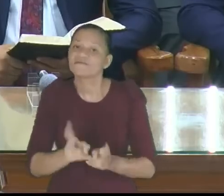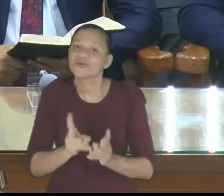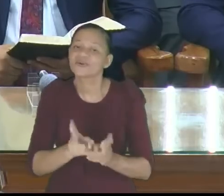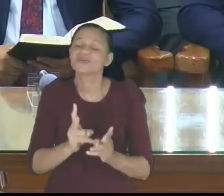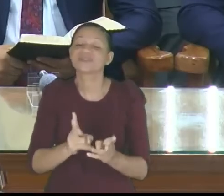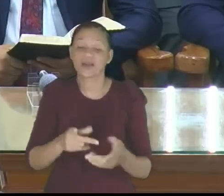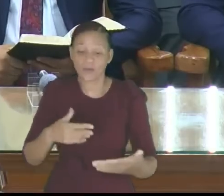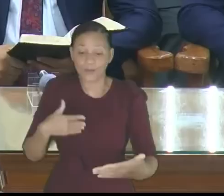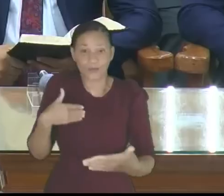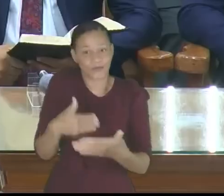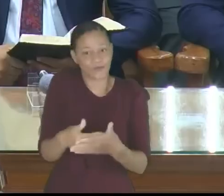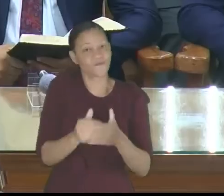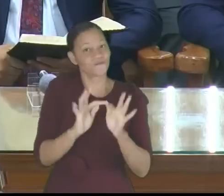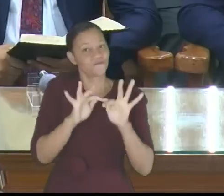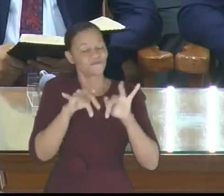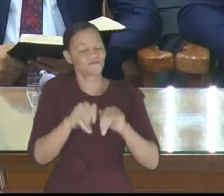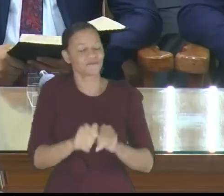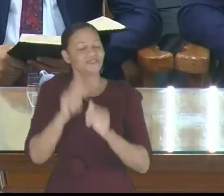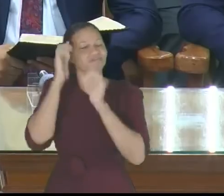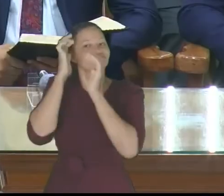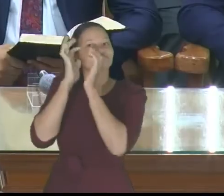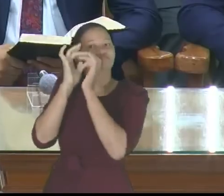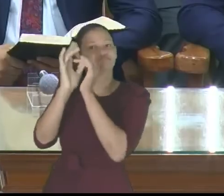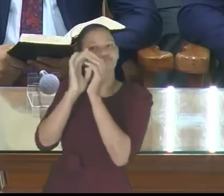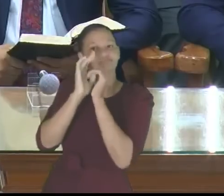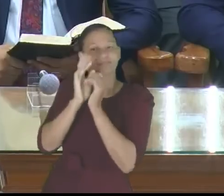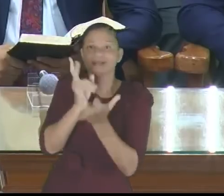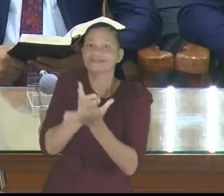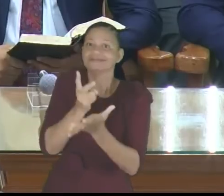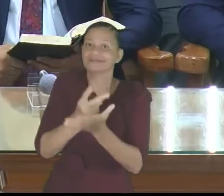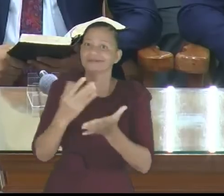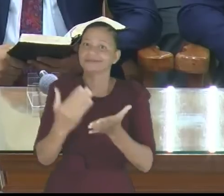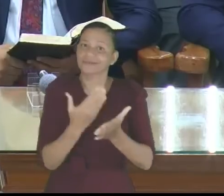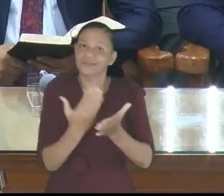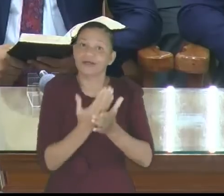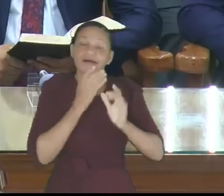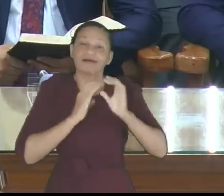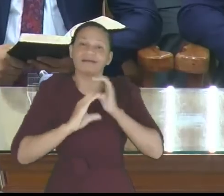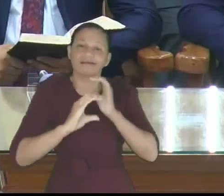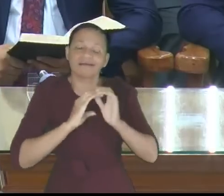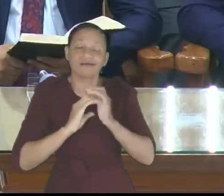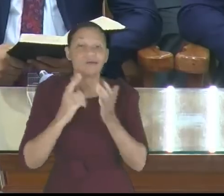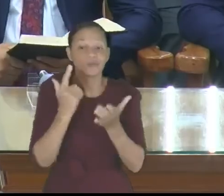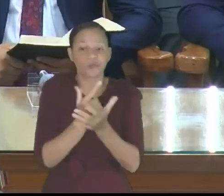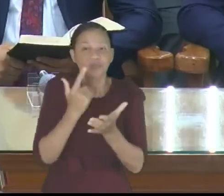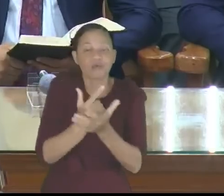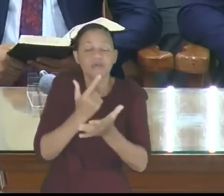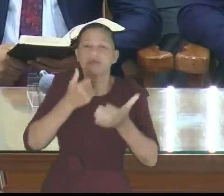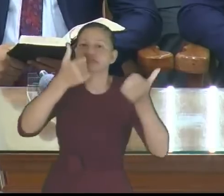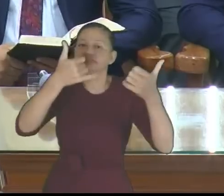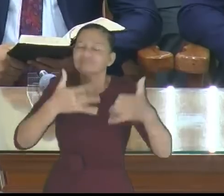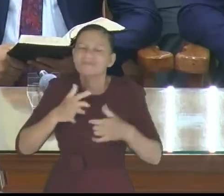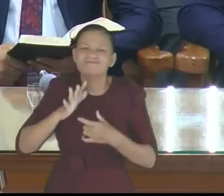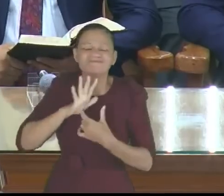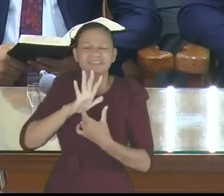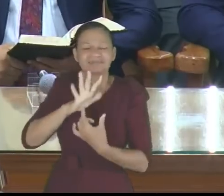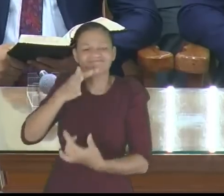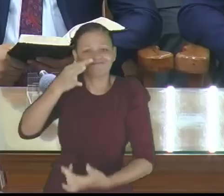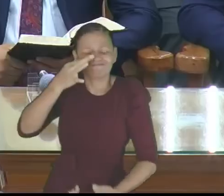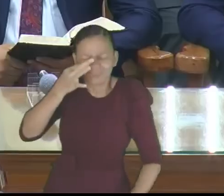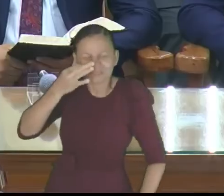término das meditações em Cantares, onde aquele livro testifica de Cristo.